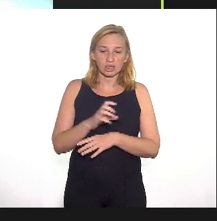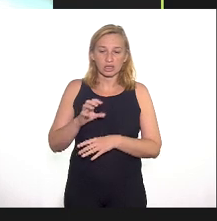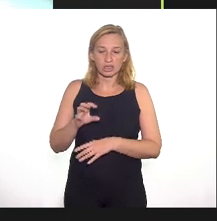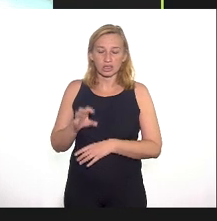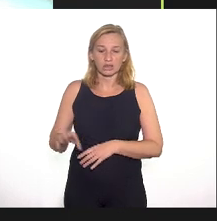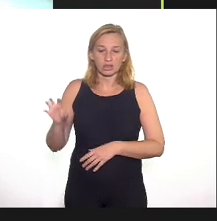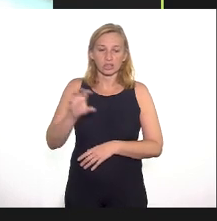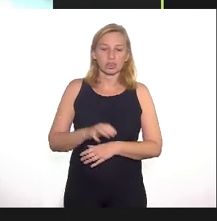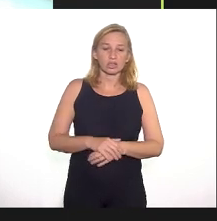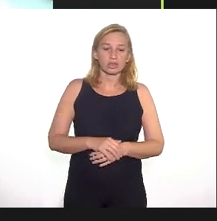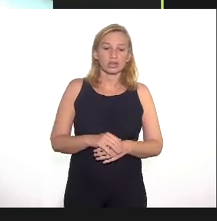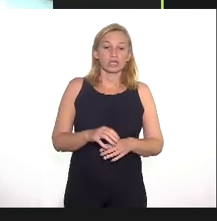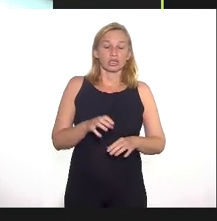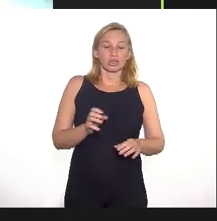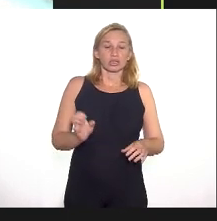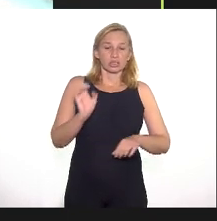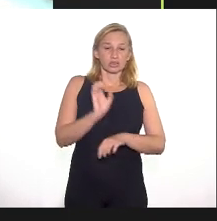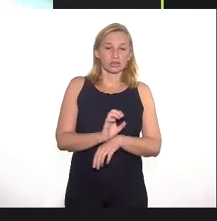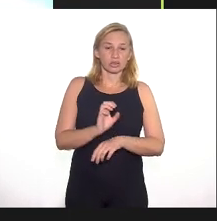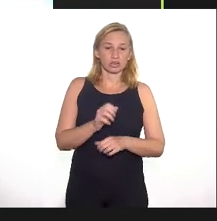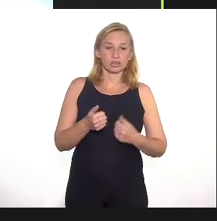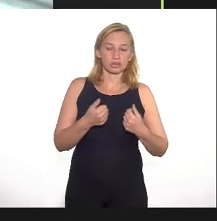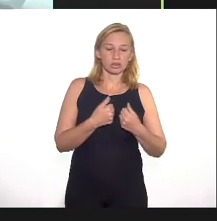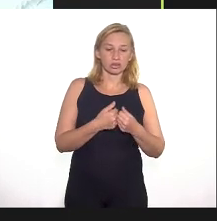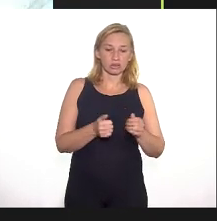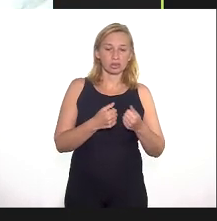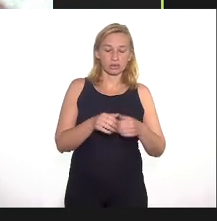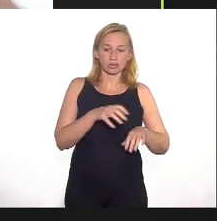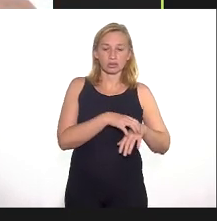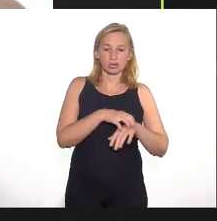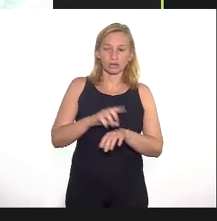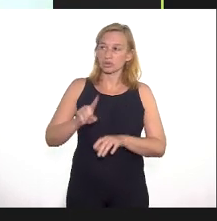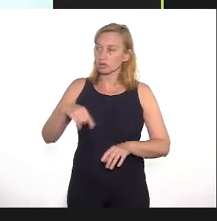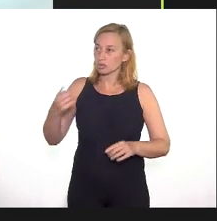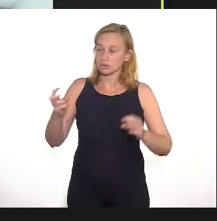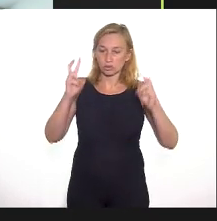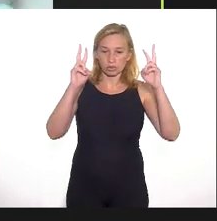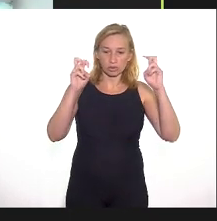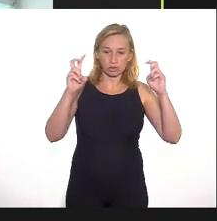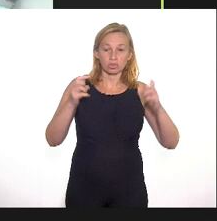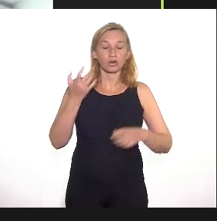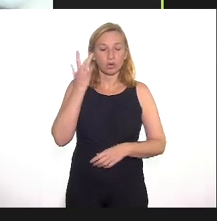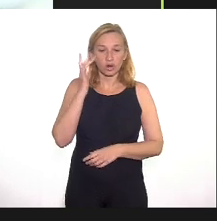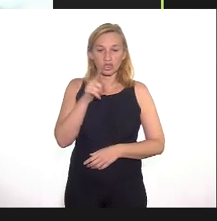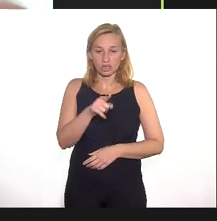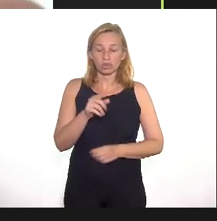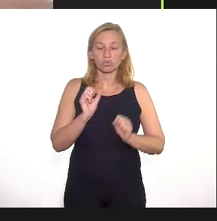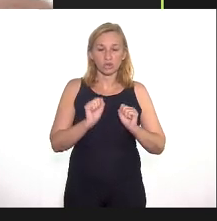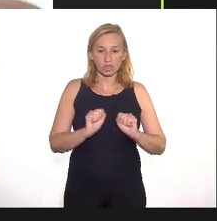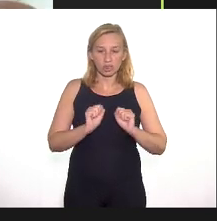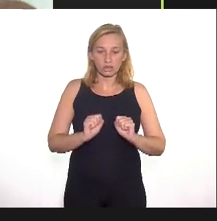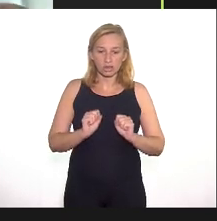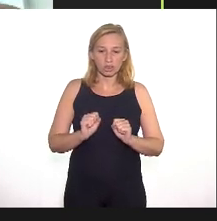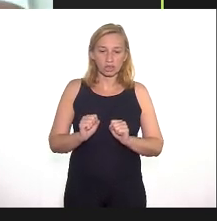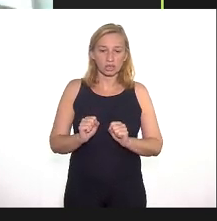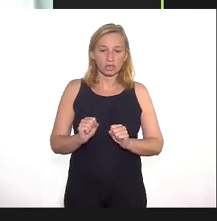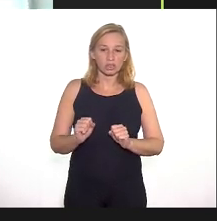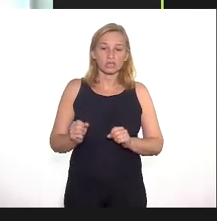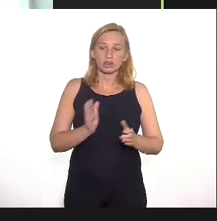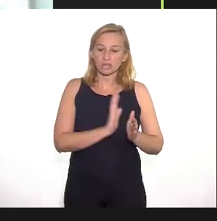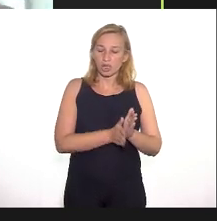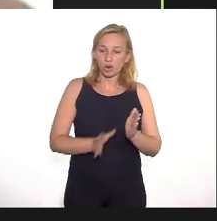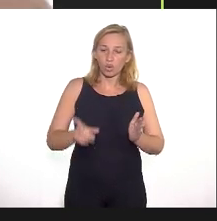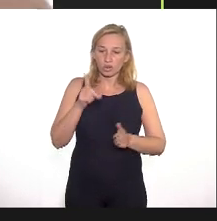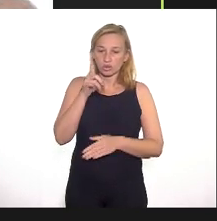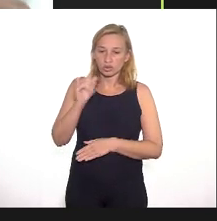sistema estadual de transporte público e mobilidade e dá outras providências. Eu acho que isso daí a gente poderia trazer para a ordem do